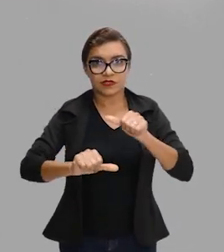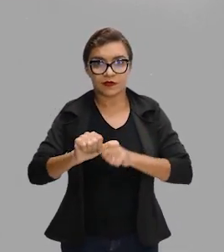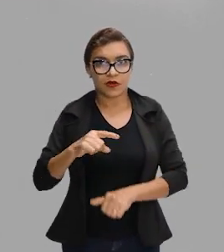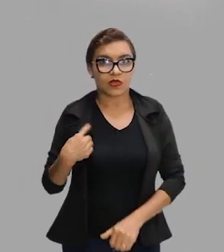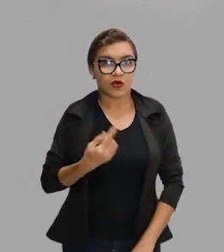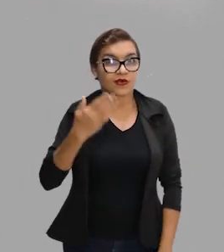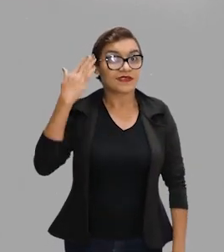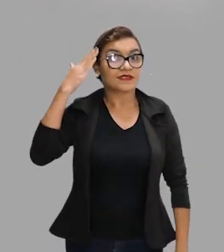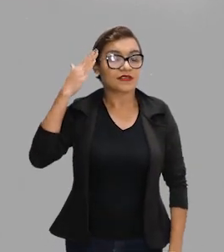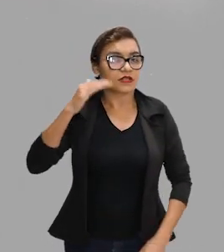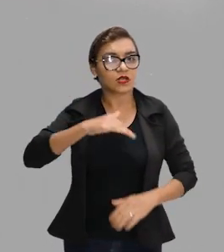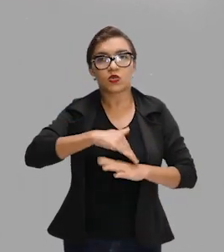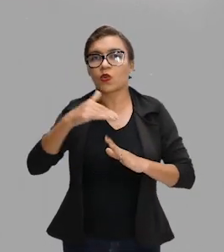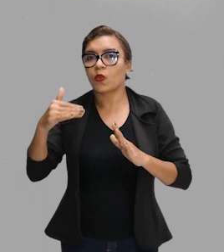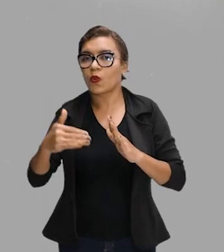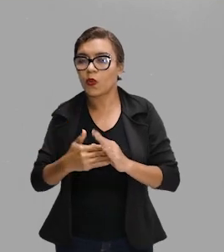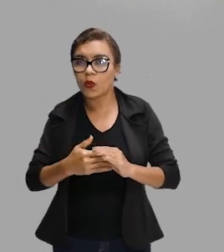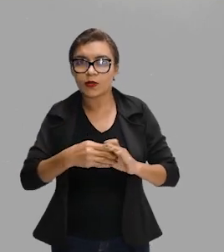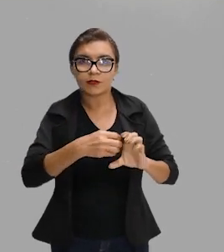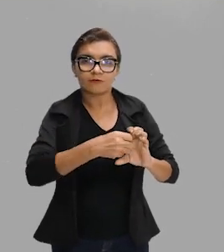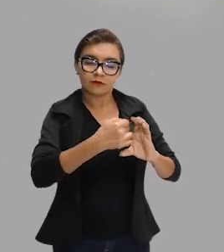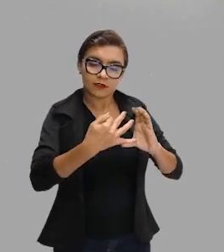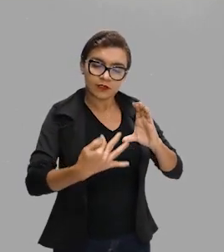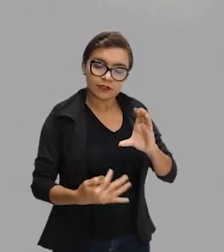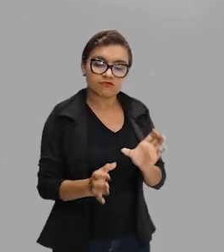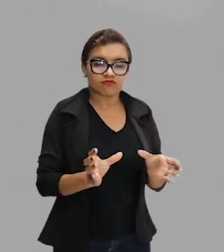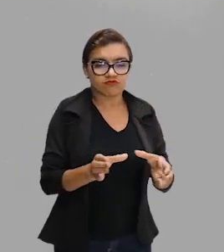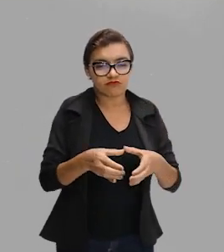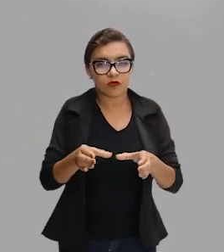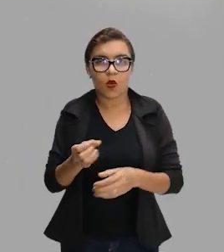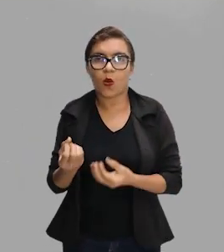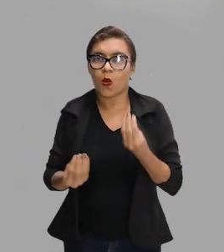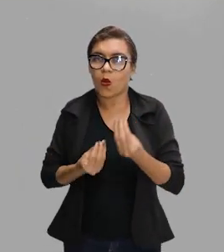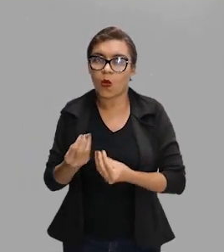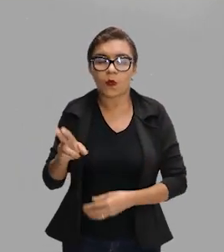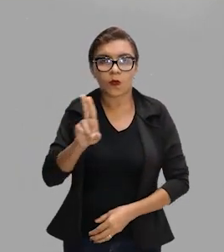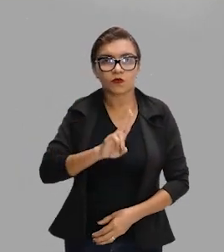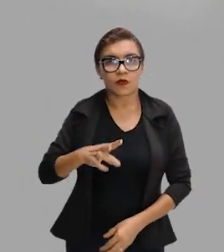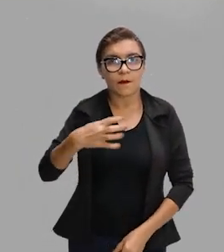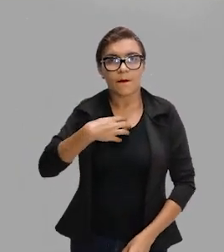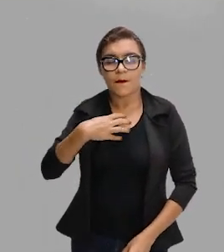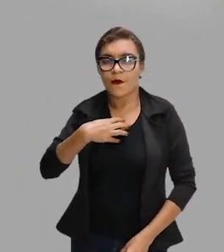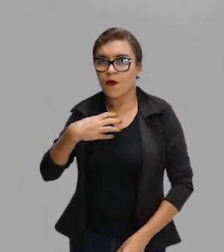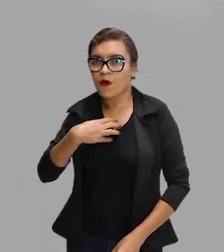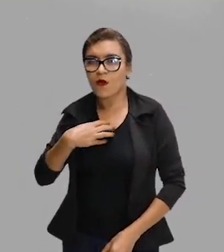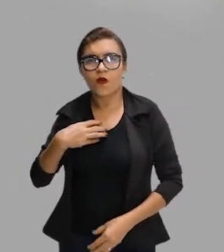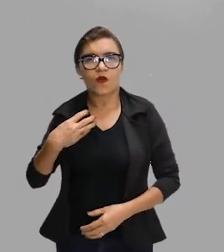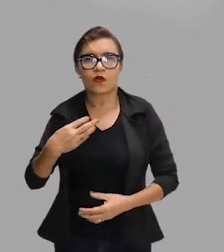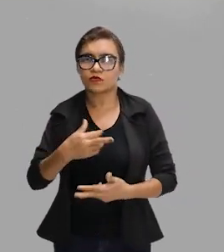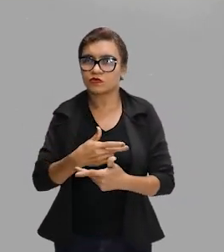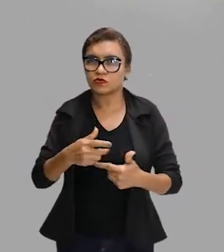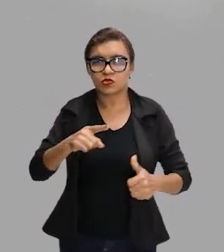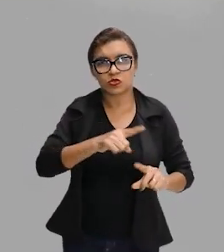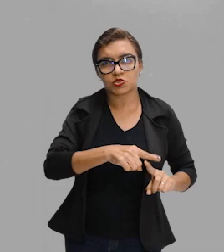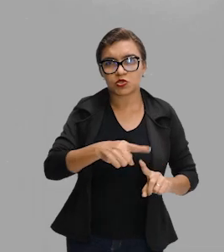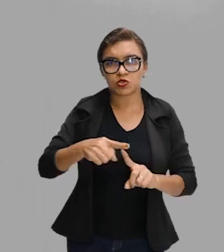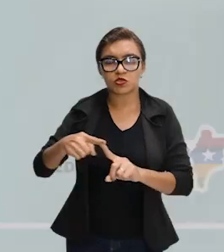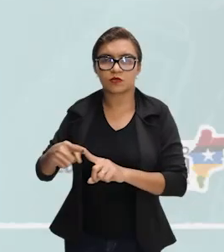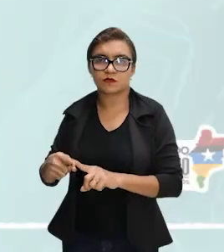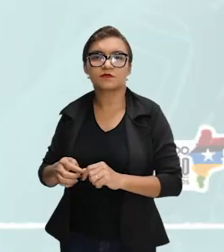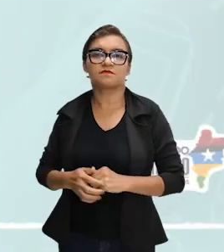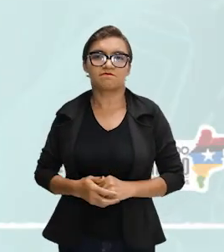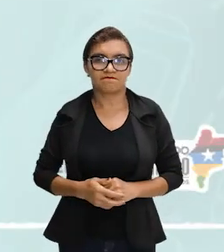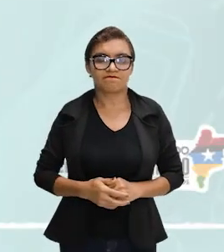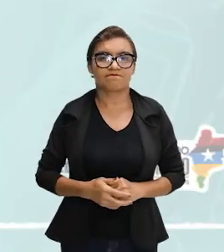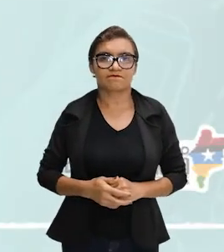entender toda a classificação e conjugação dos seus modos indicativo, subjuntivo, imperativo, com